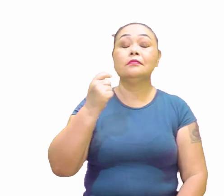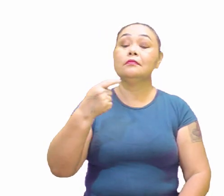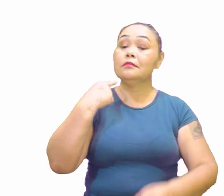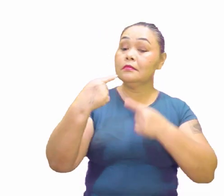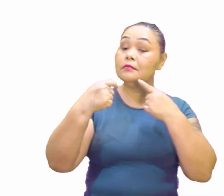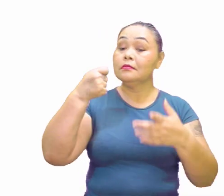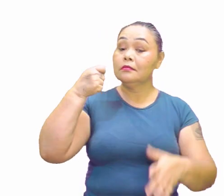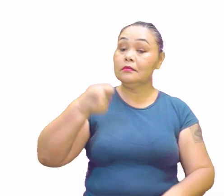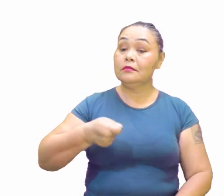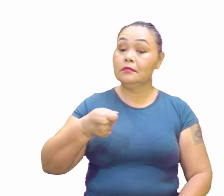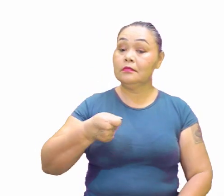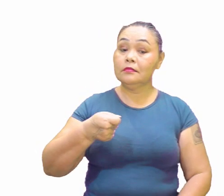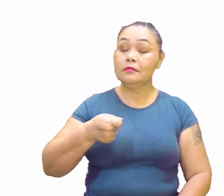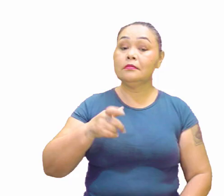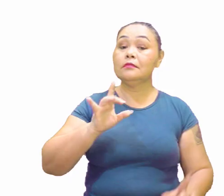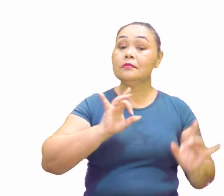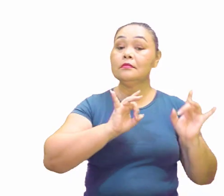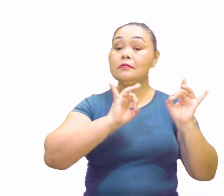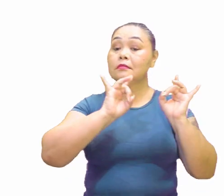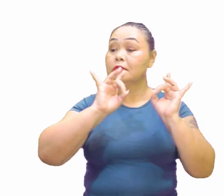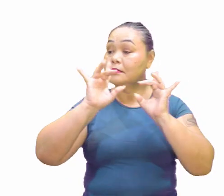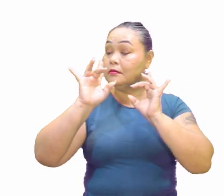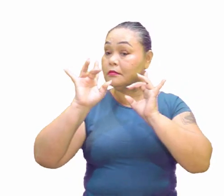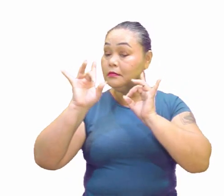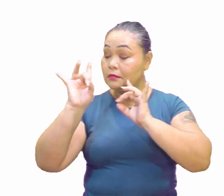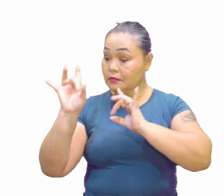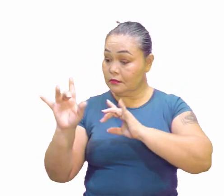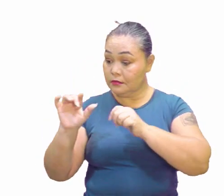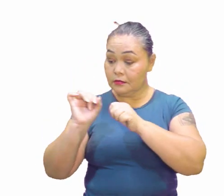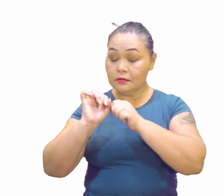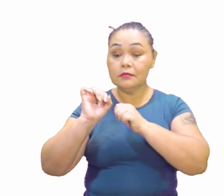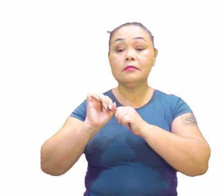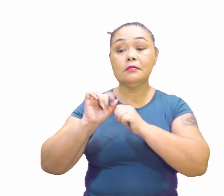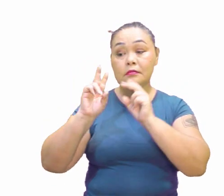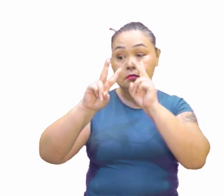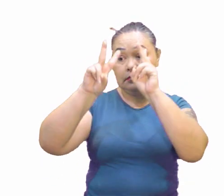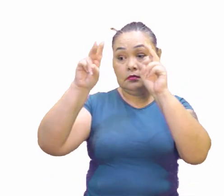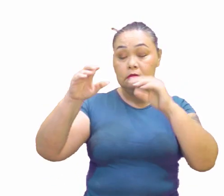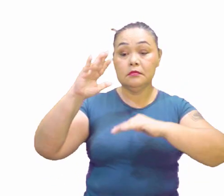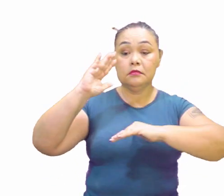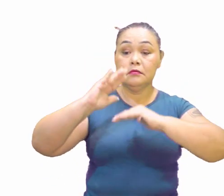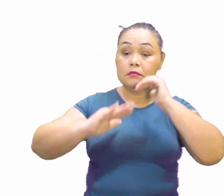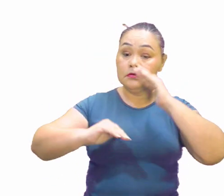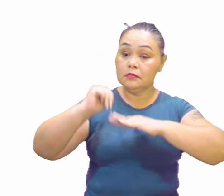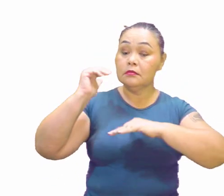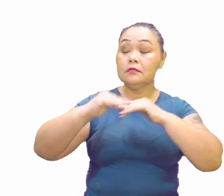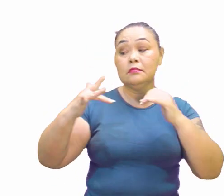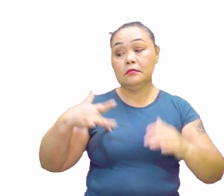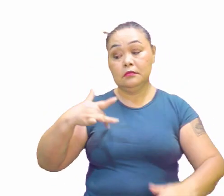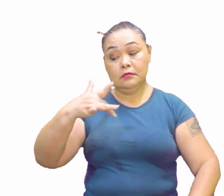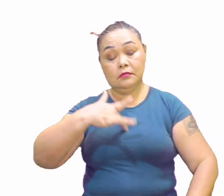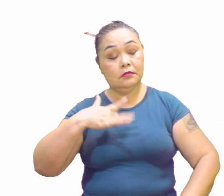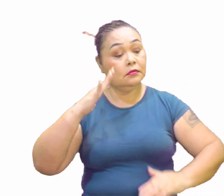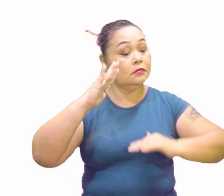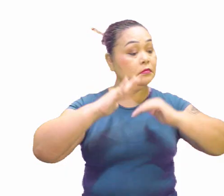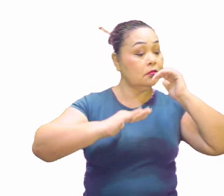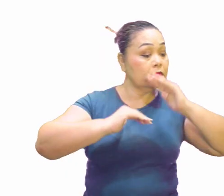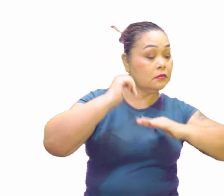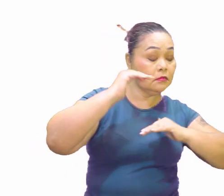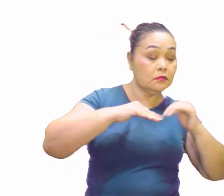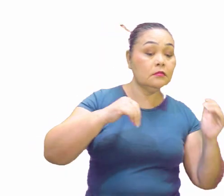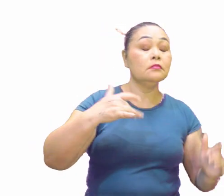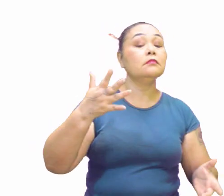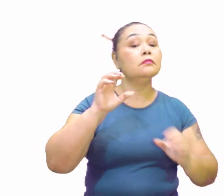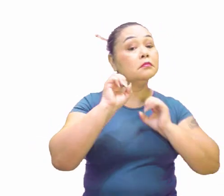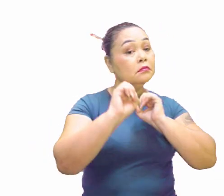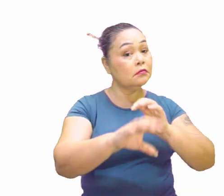de autoridade, especialista no assunto. Então, vamos pegar lá um especialista na saúde, na